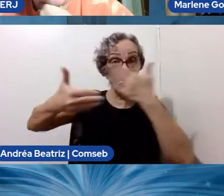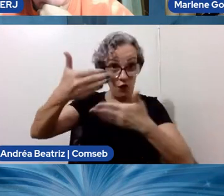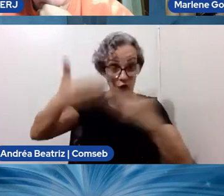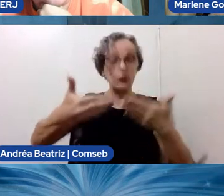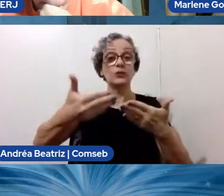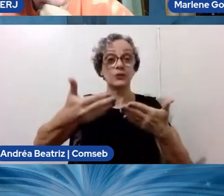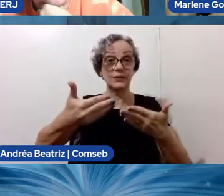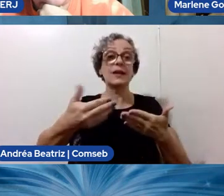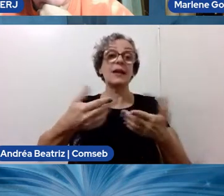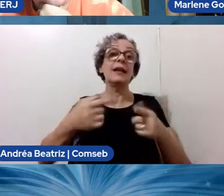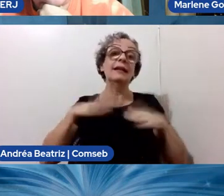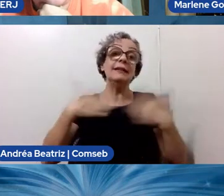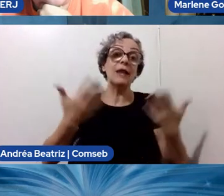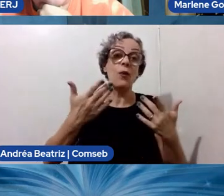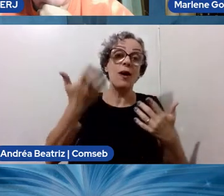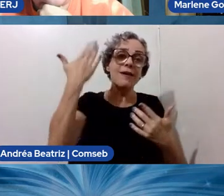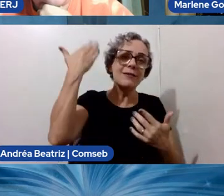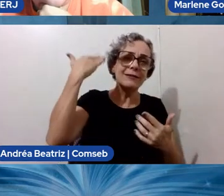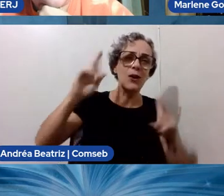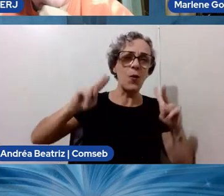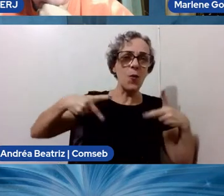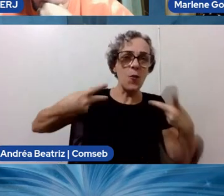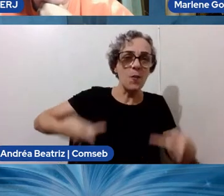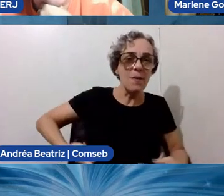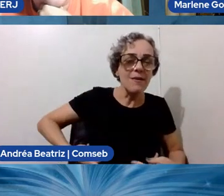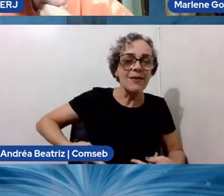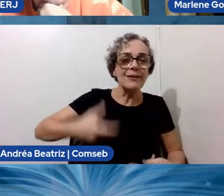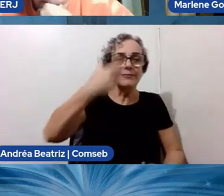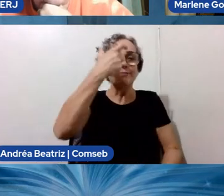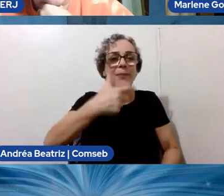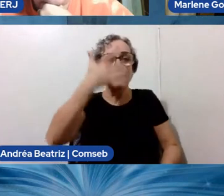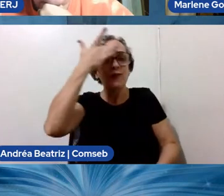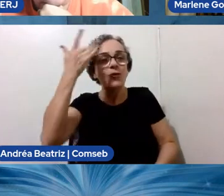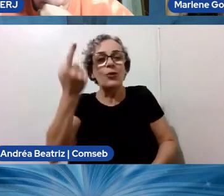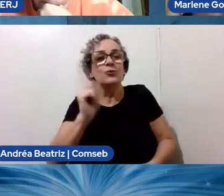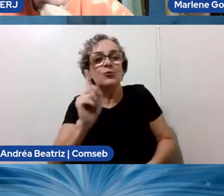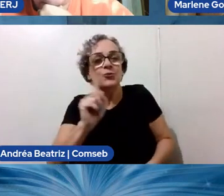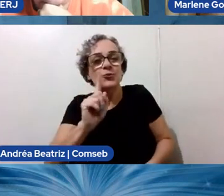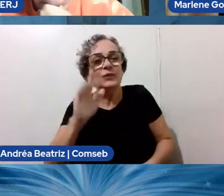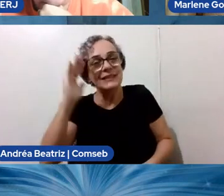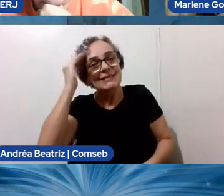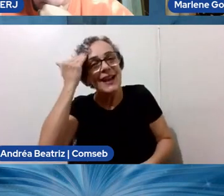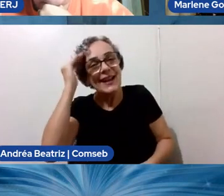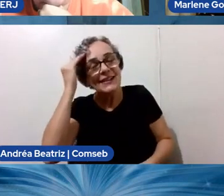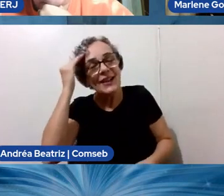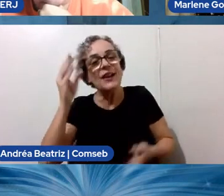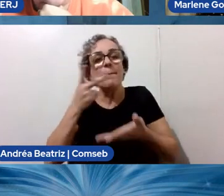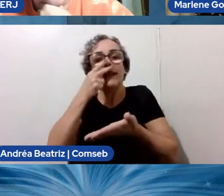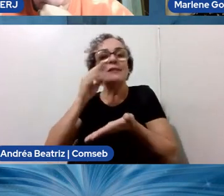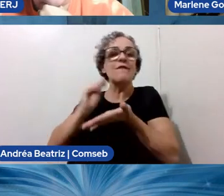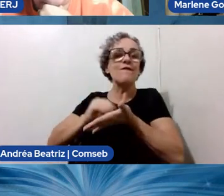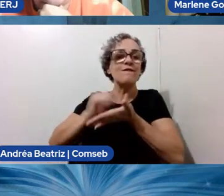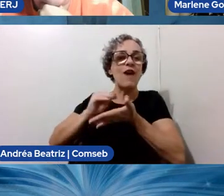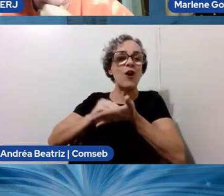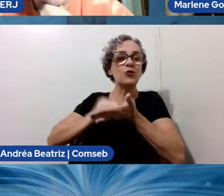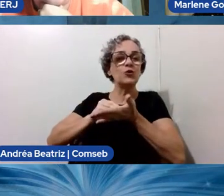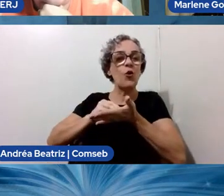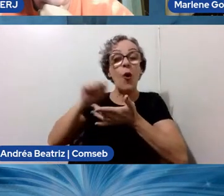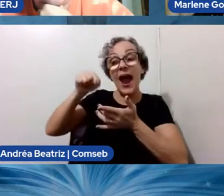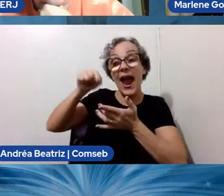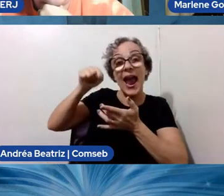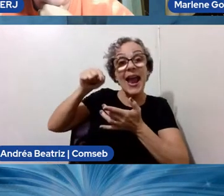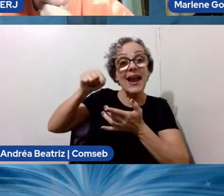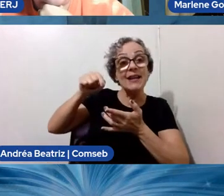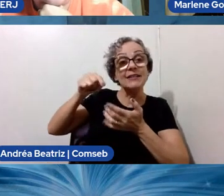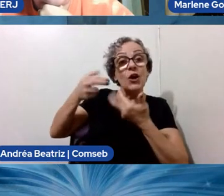questões que os homens não puderam entender e compreender, faltou elementos, né, desse aspecto espiritual para que pudessem avançar